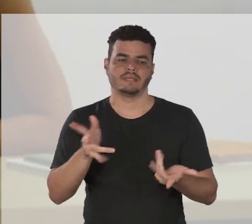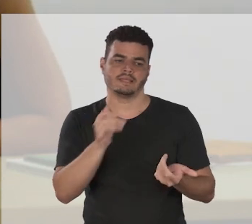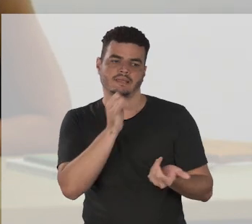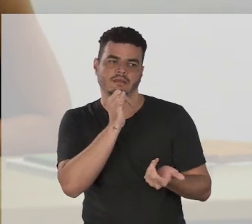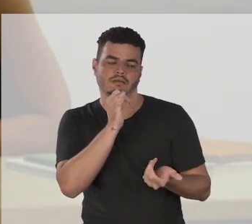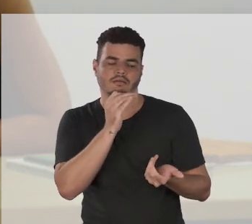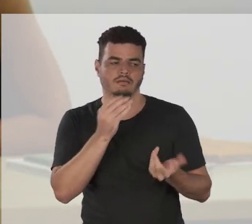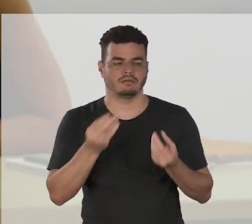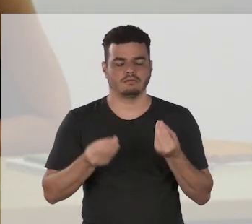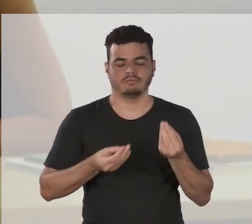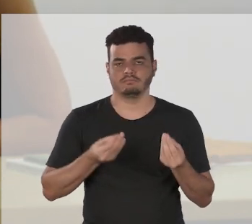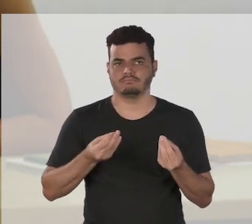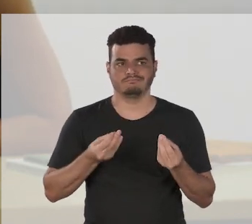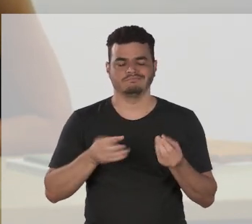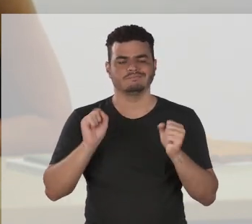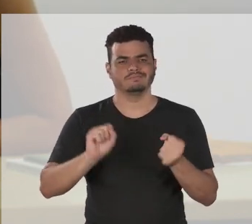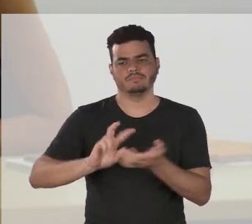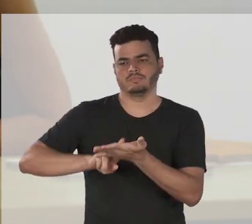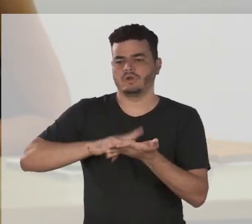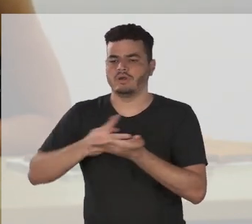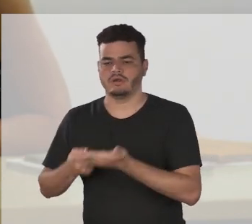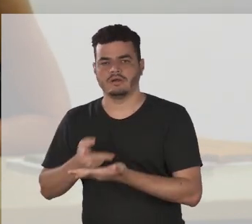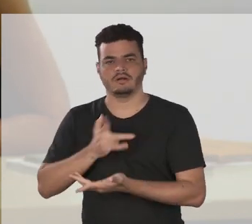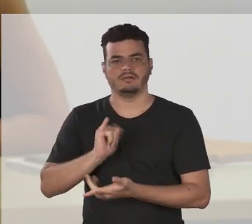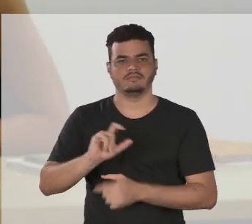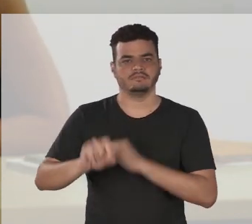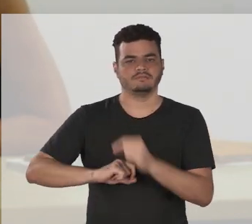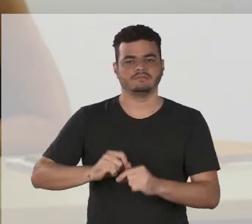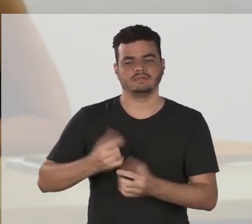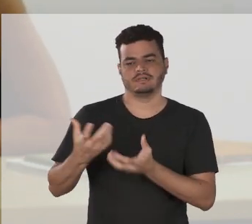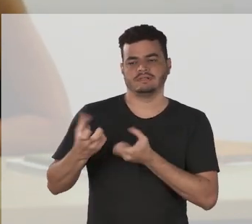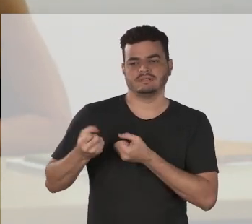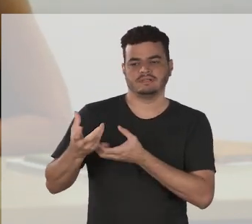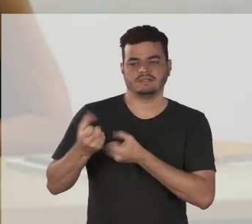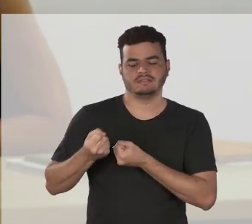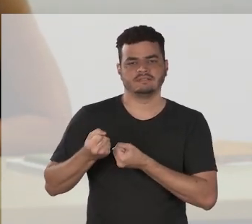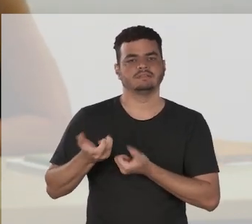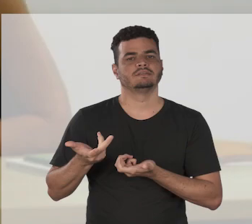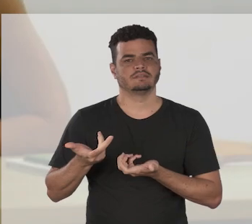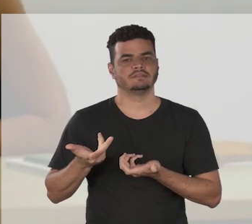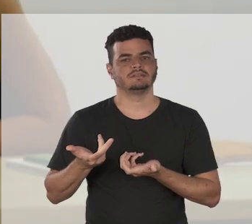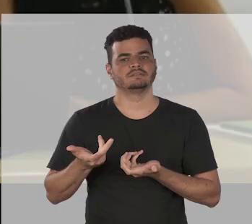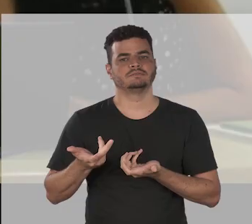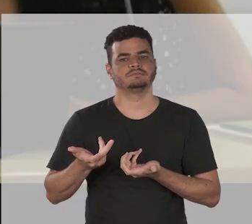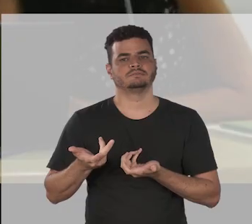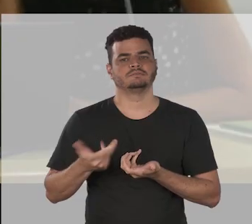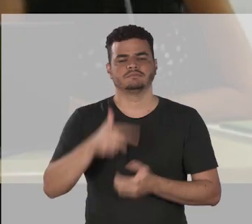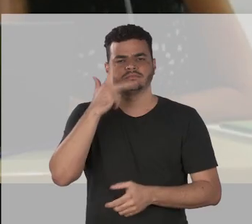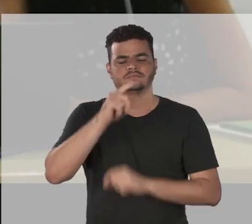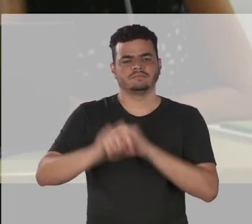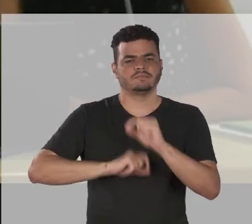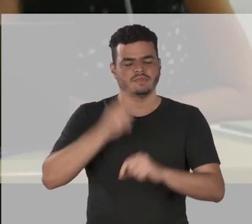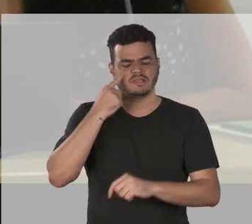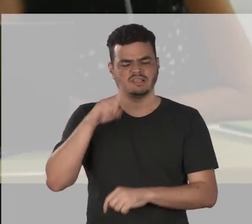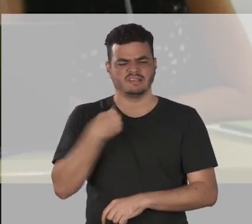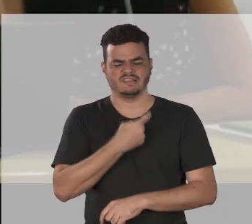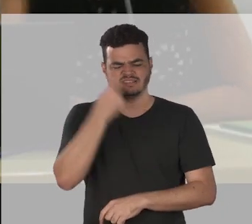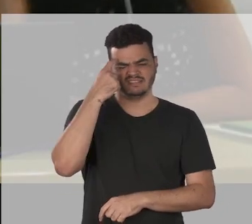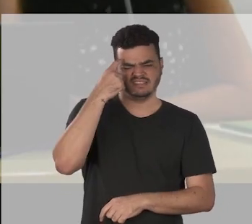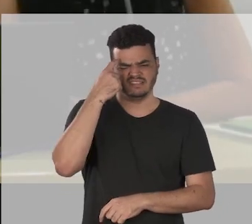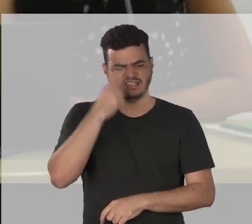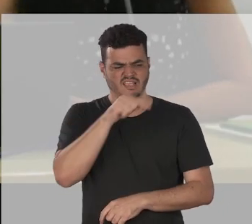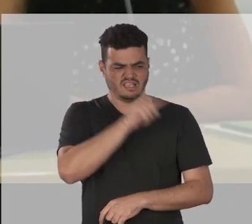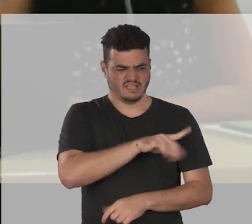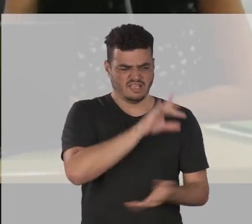ser muitas vezes traduções que se vão adotando, que não sabem qual é o original em